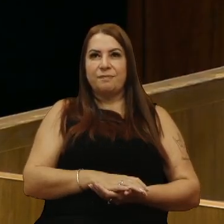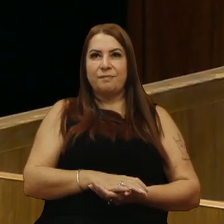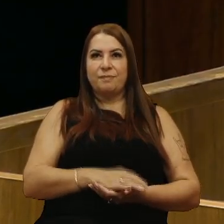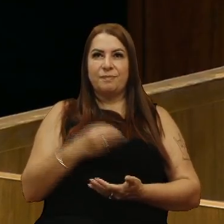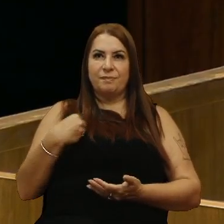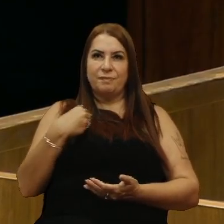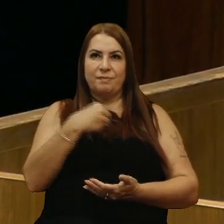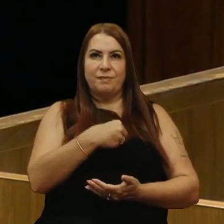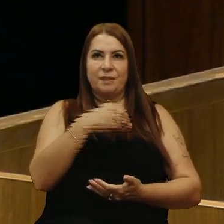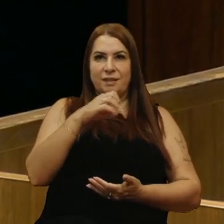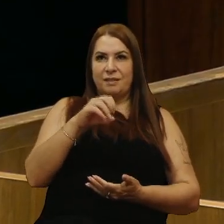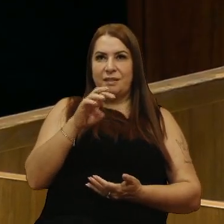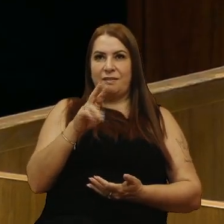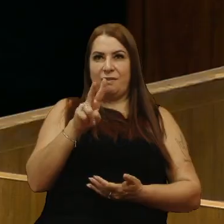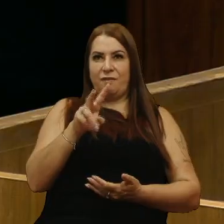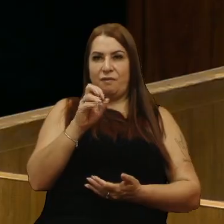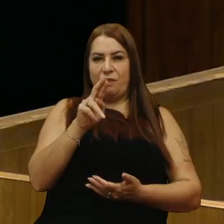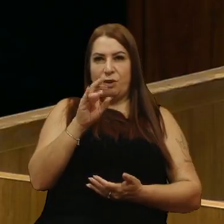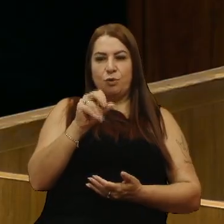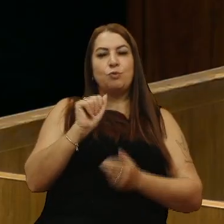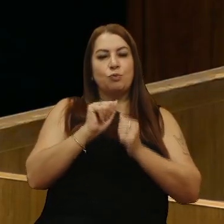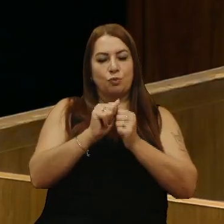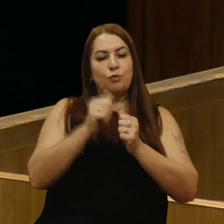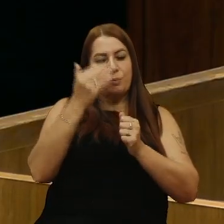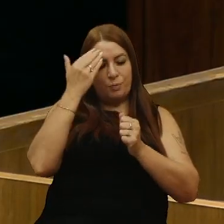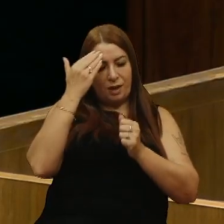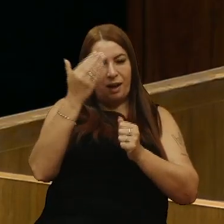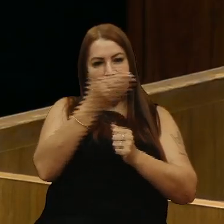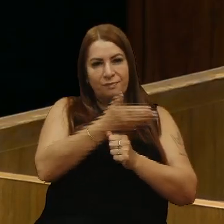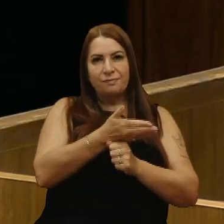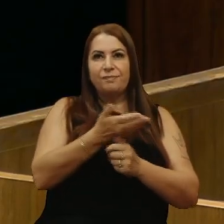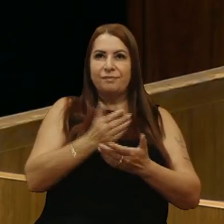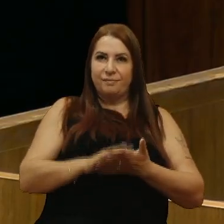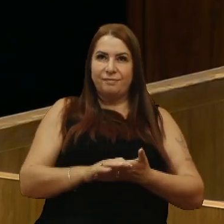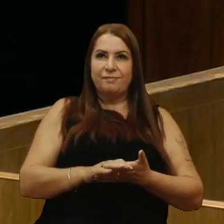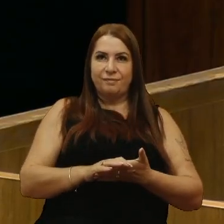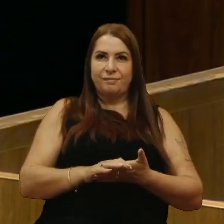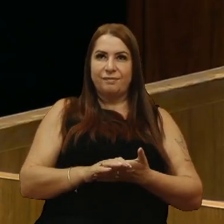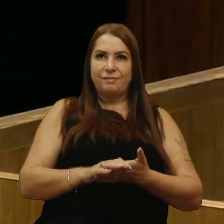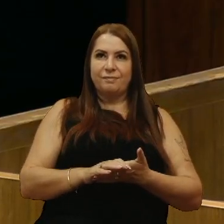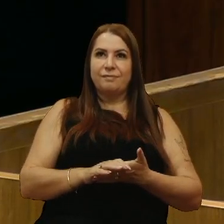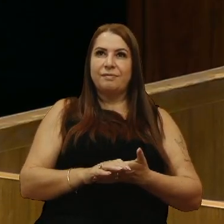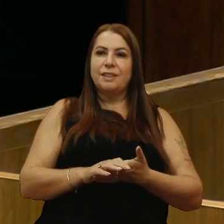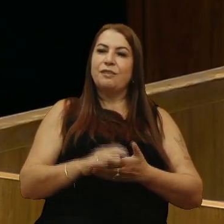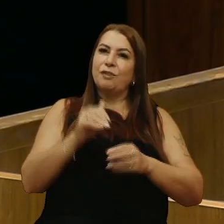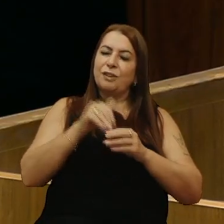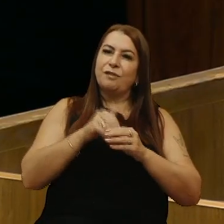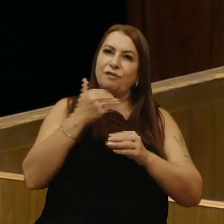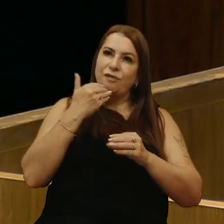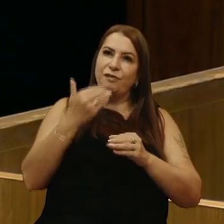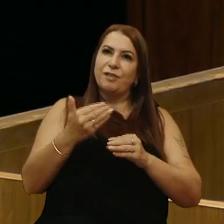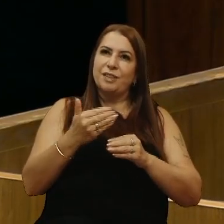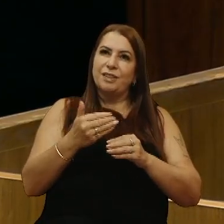Dr. Everton Panceira, que está aqui conosco. Muito obrigado, Everton. Desde já, votarei